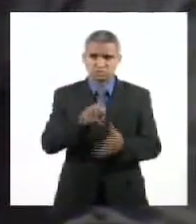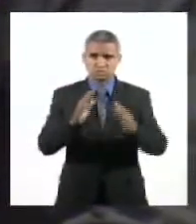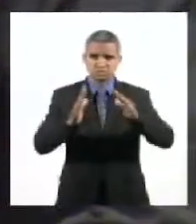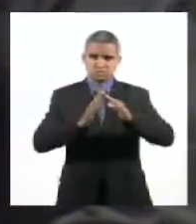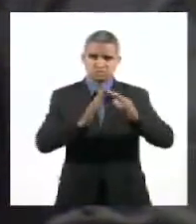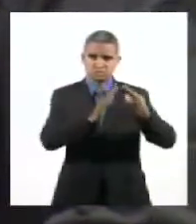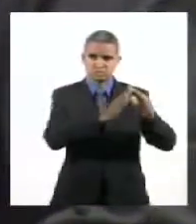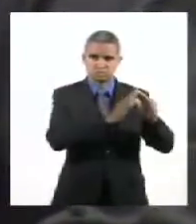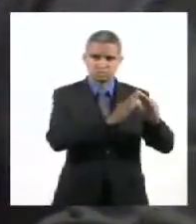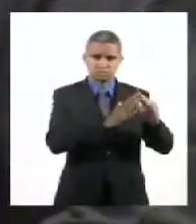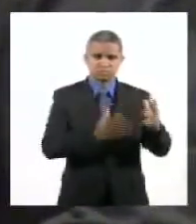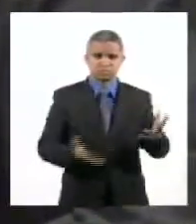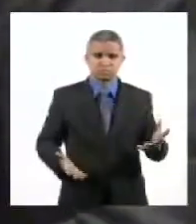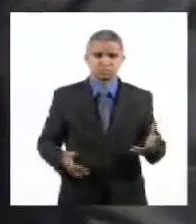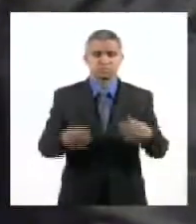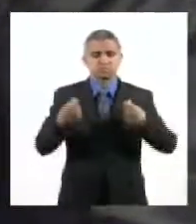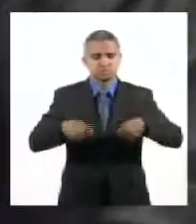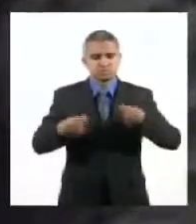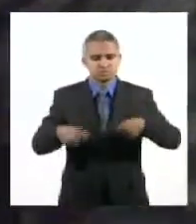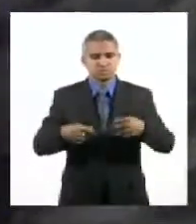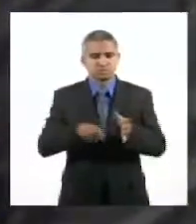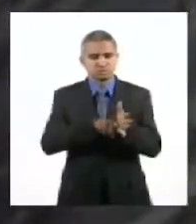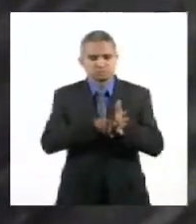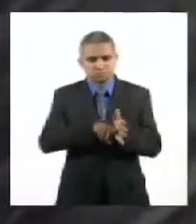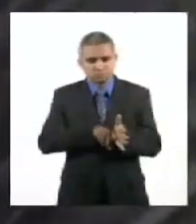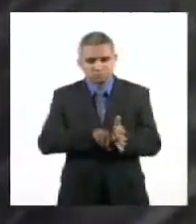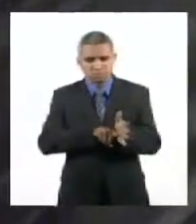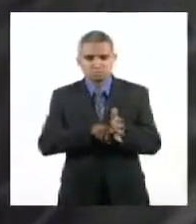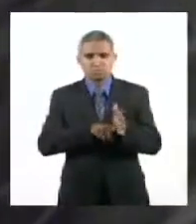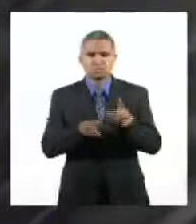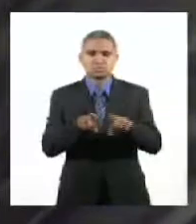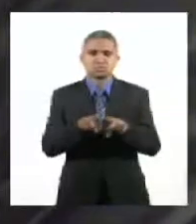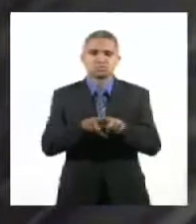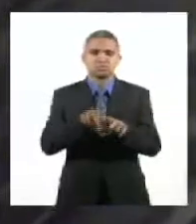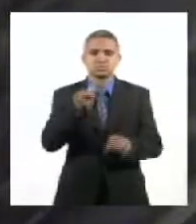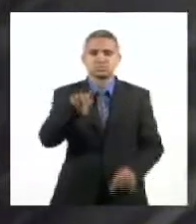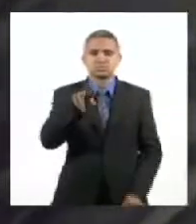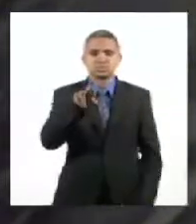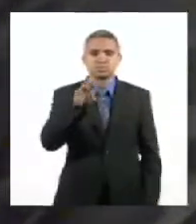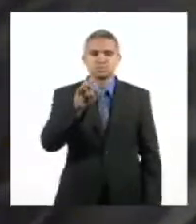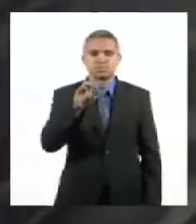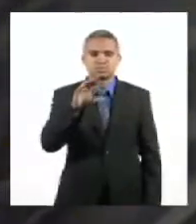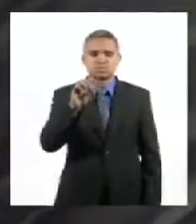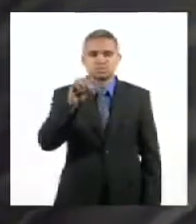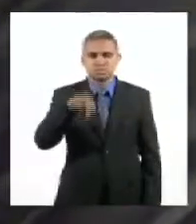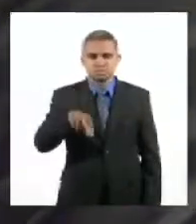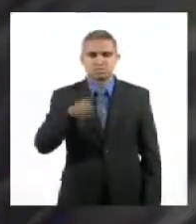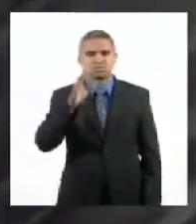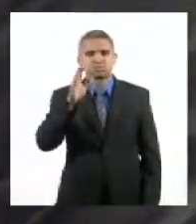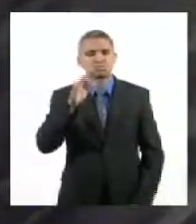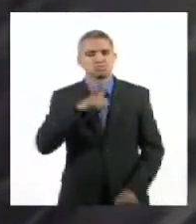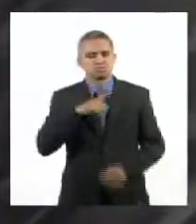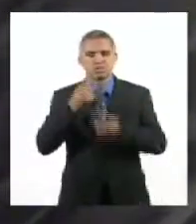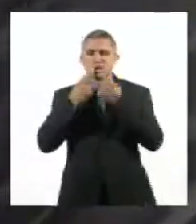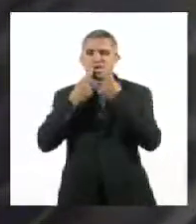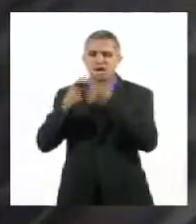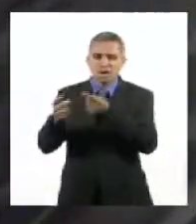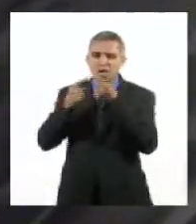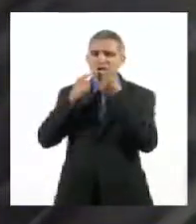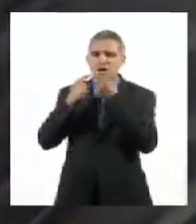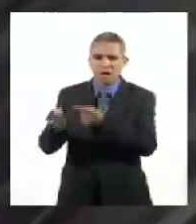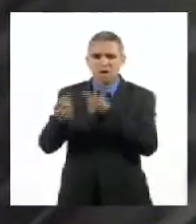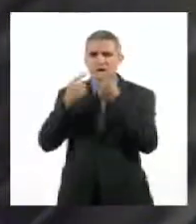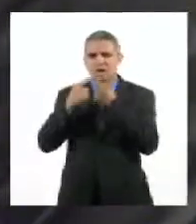precisamos também apurar nesse sentido. O PROCON está cansado de receber reclamações. Sei que o